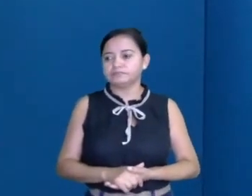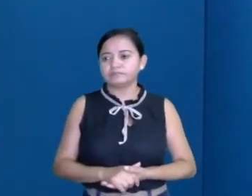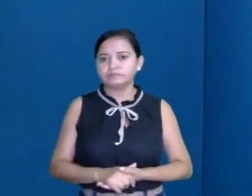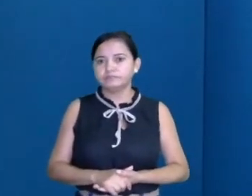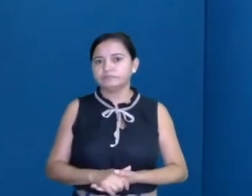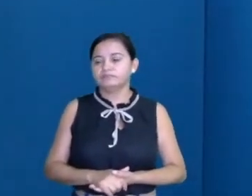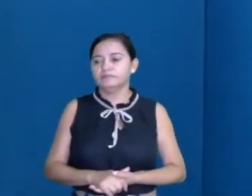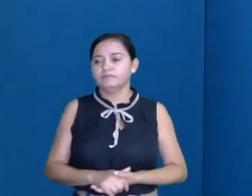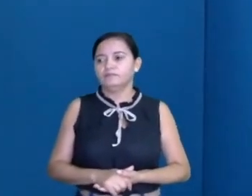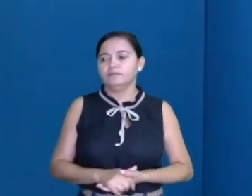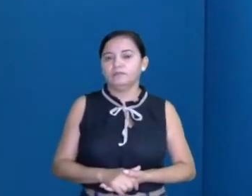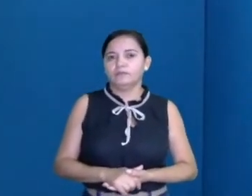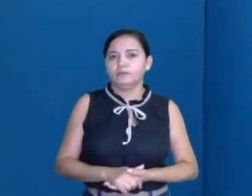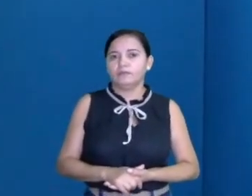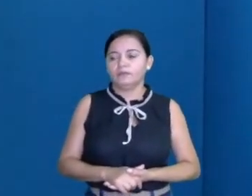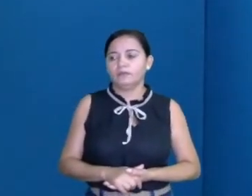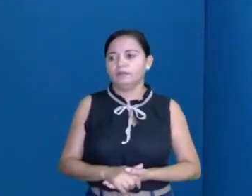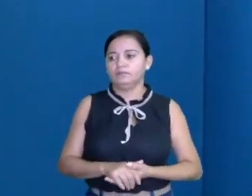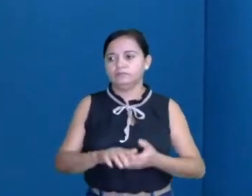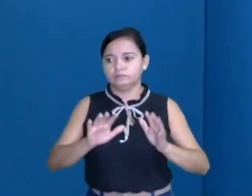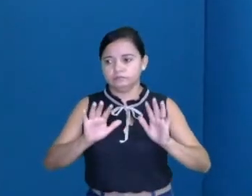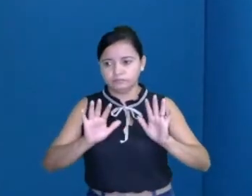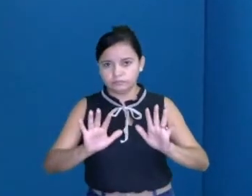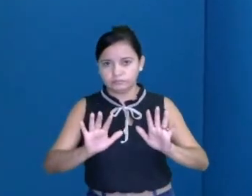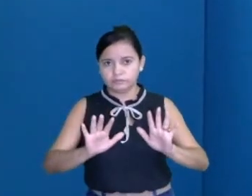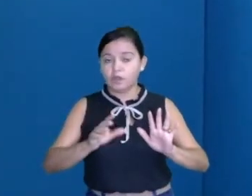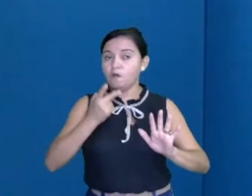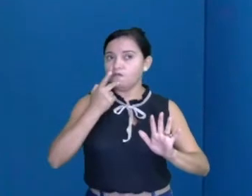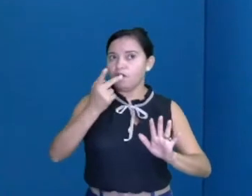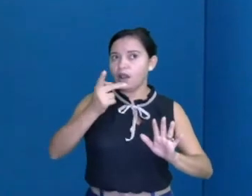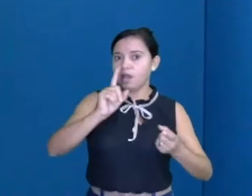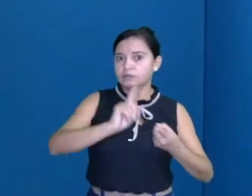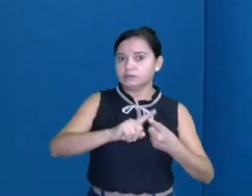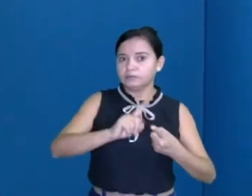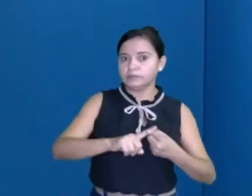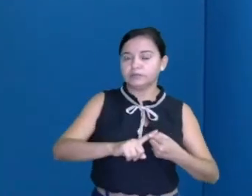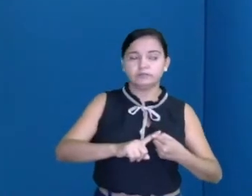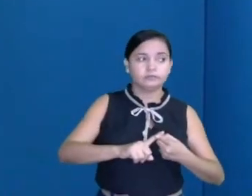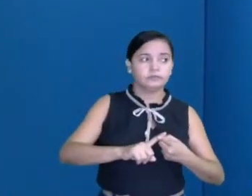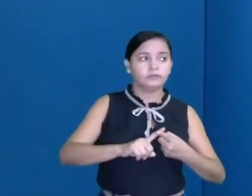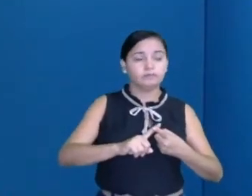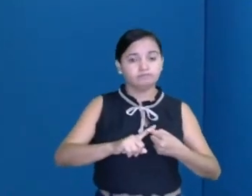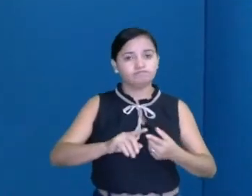né, dar... E aí, eu não posso também deixar de falar